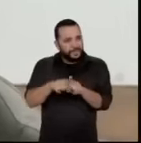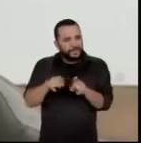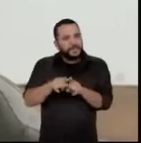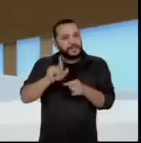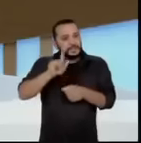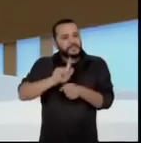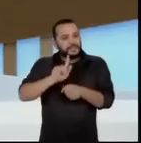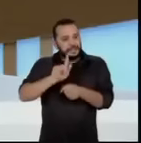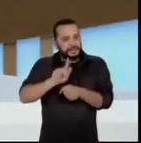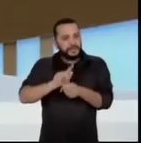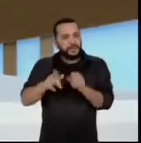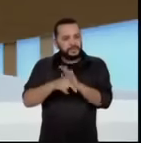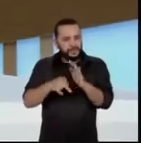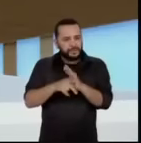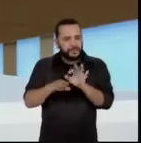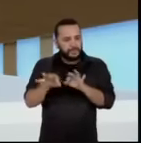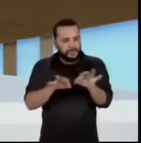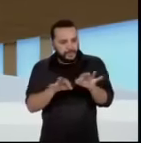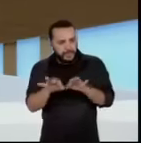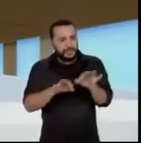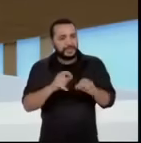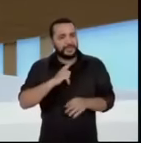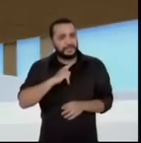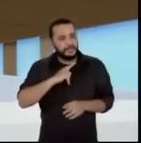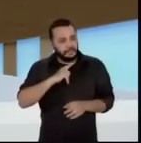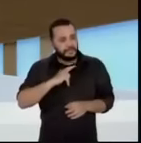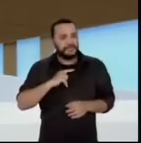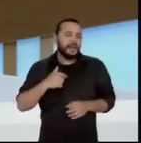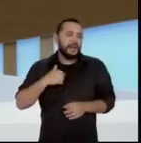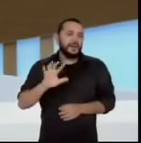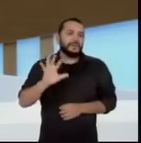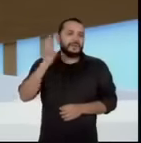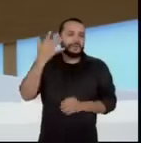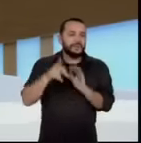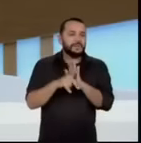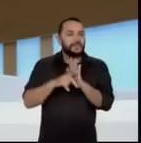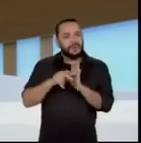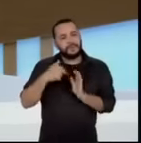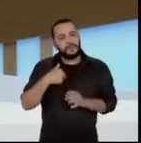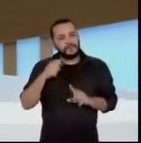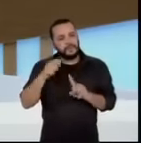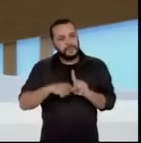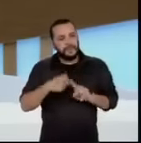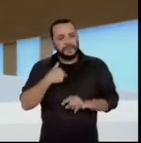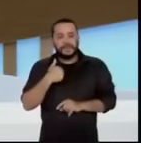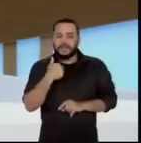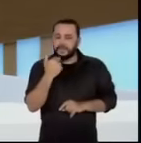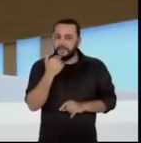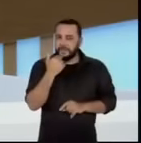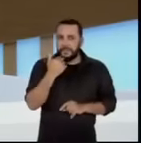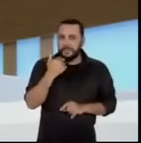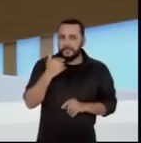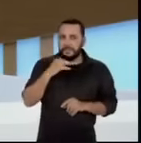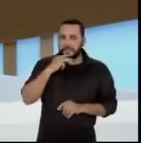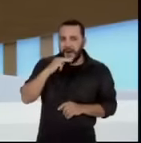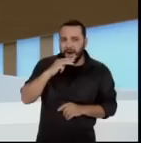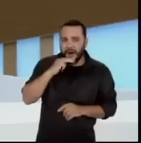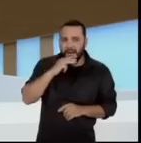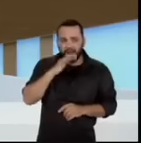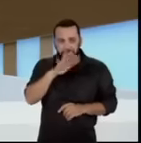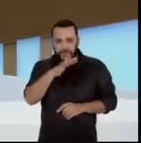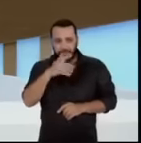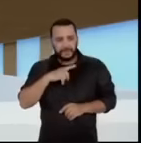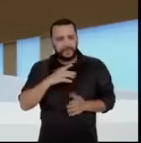citando agora, os doadores, isso foi em março que o senhor entrou ali com esse pente fino, né, no Fundo